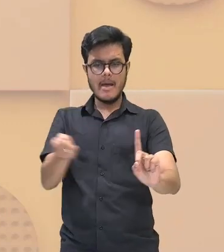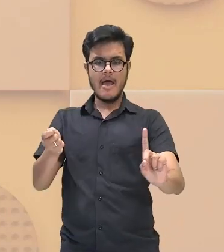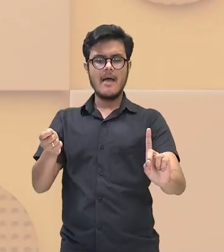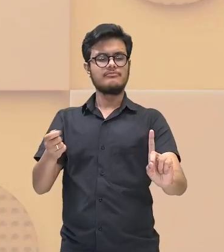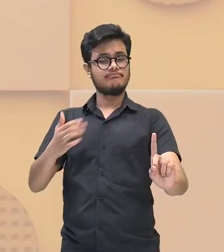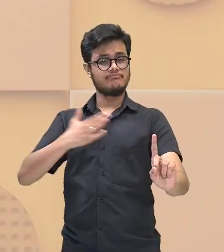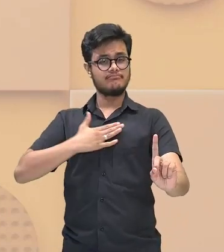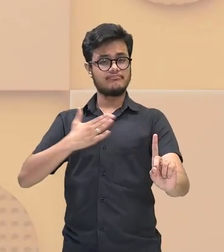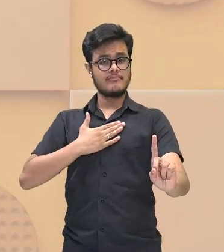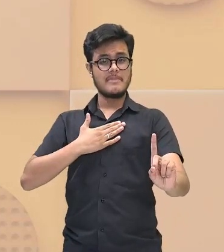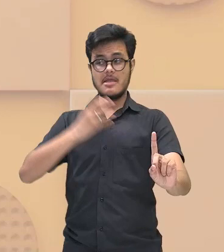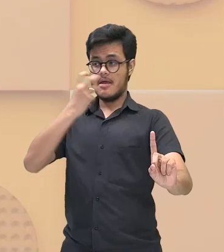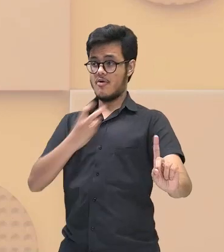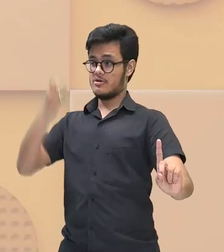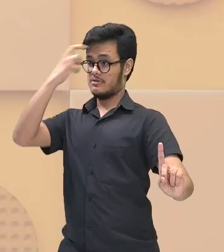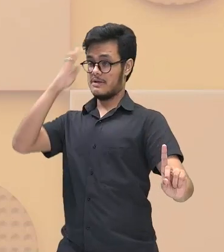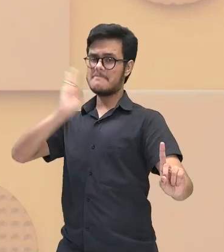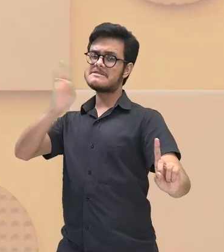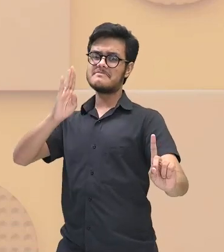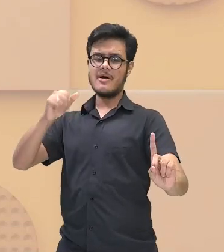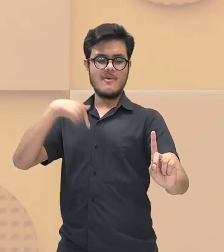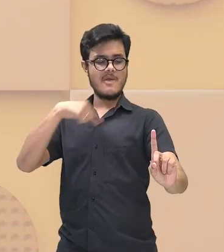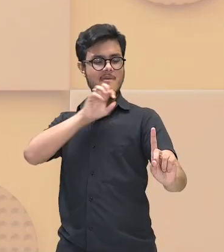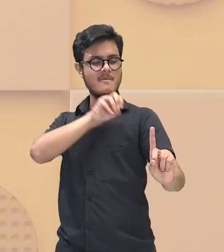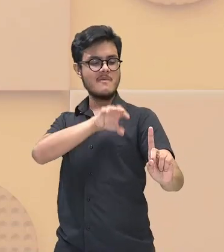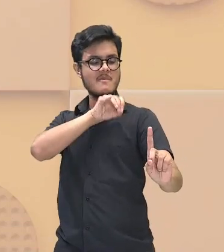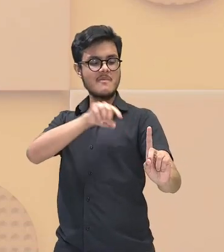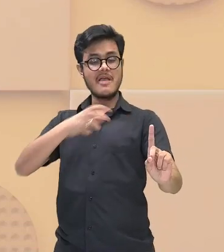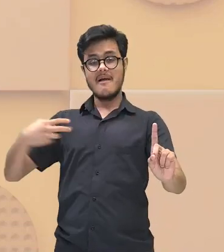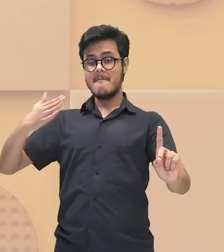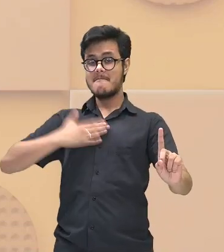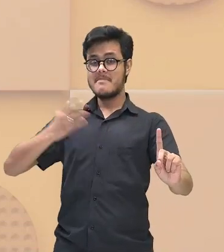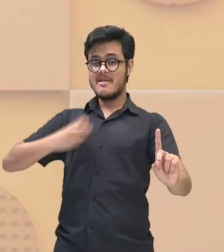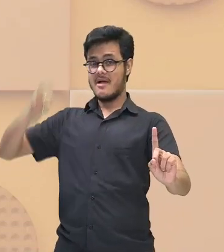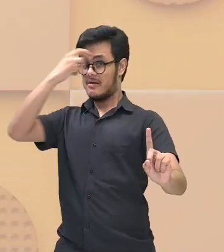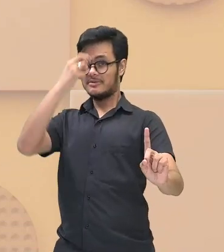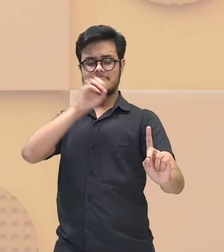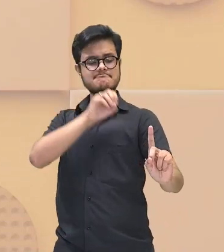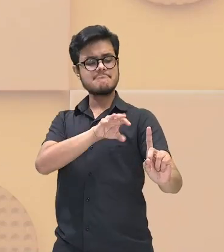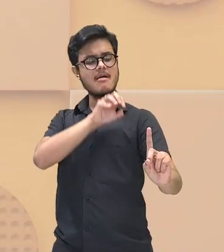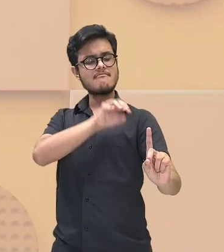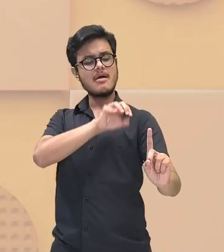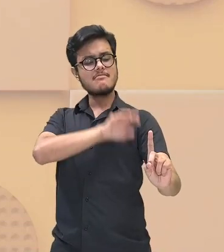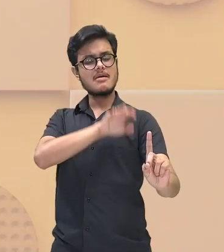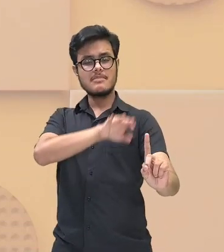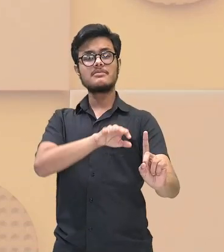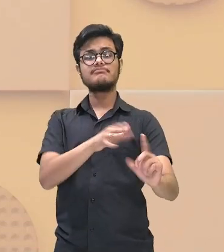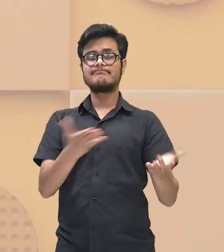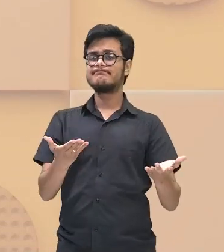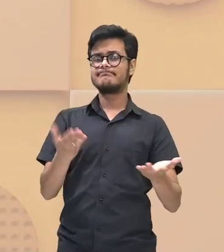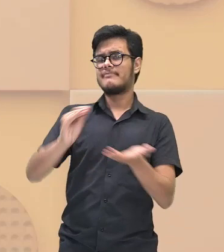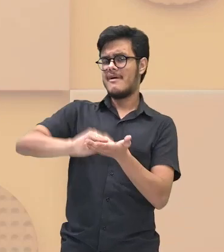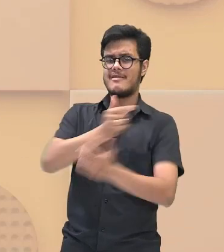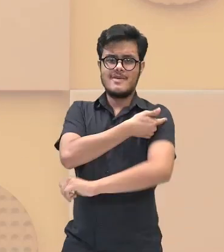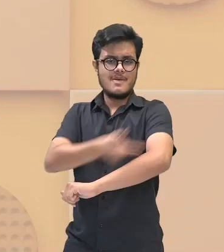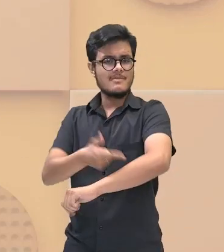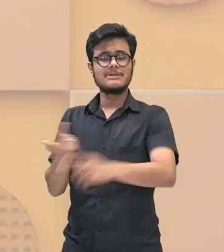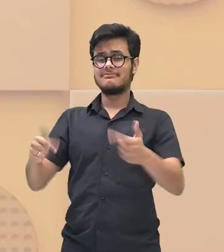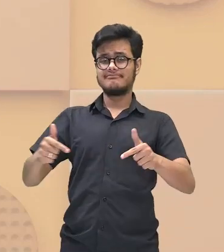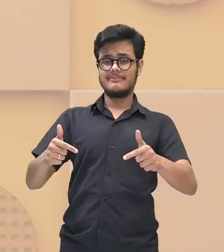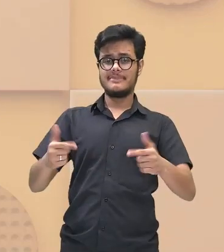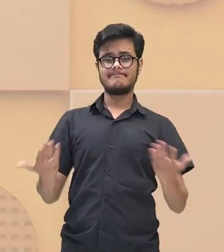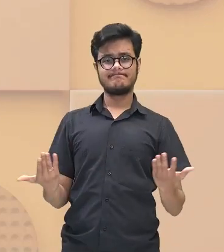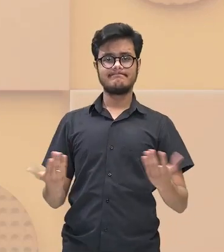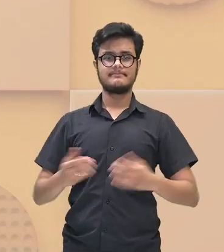Então, todos esses elementos vão estar ali elencados a essa prática desumana que é justamente a